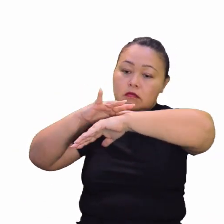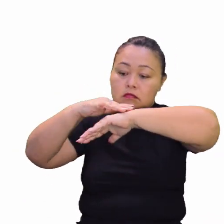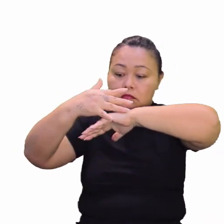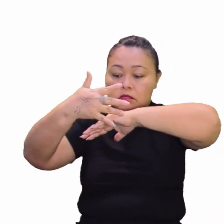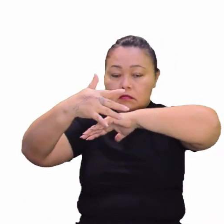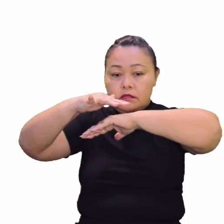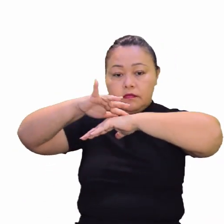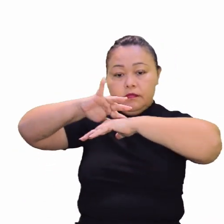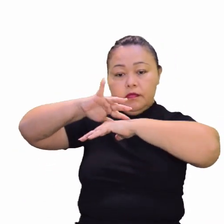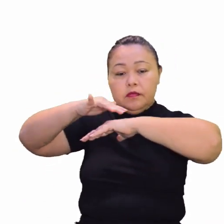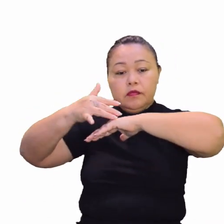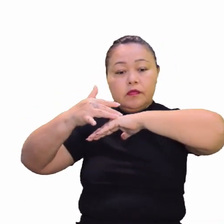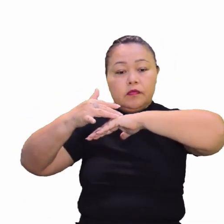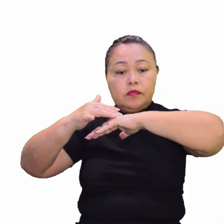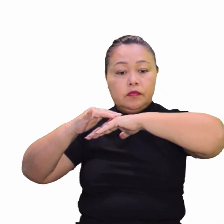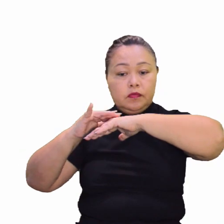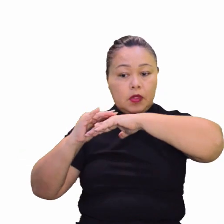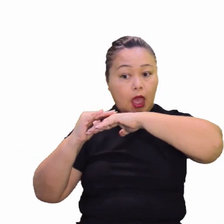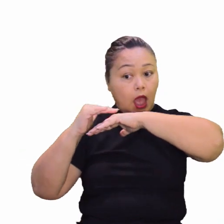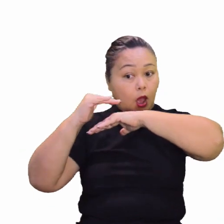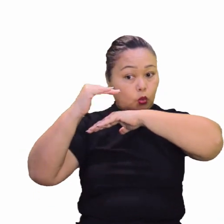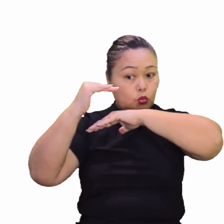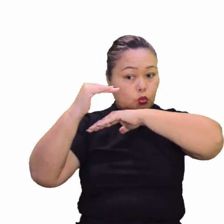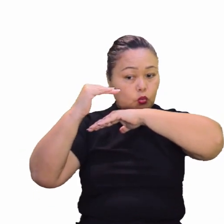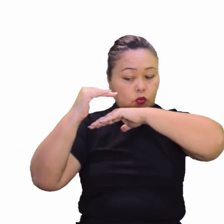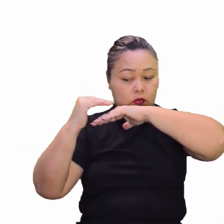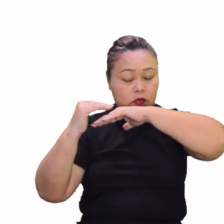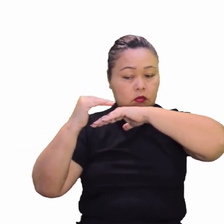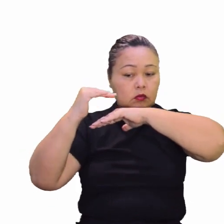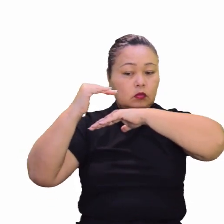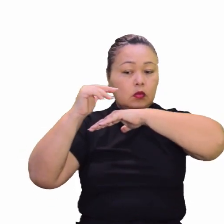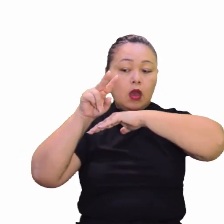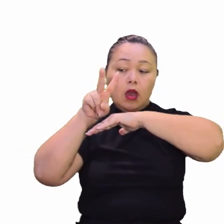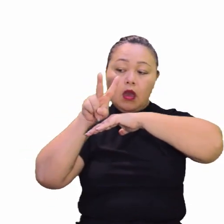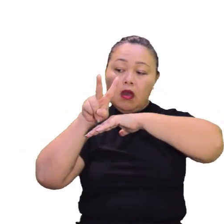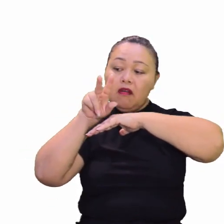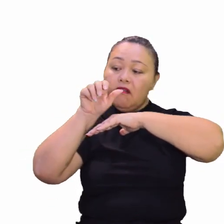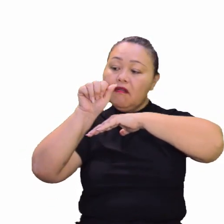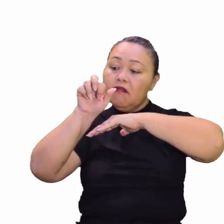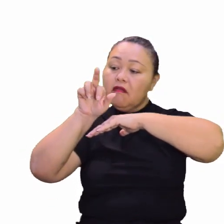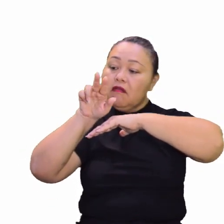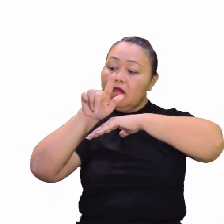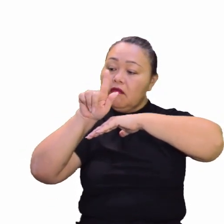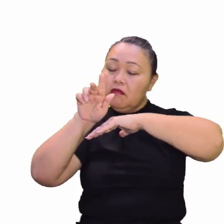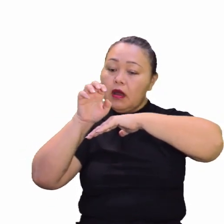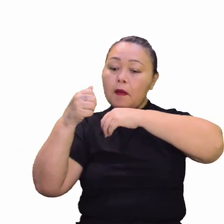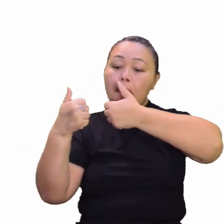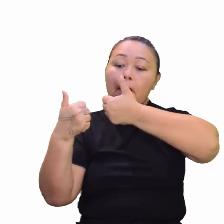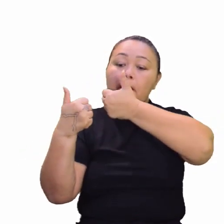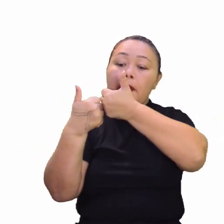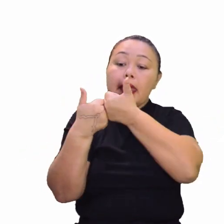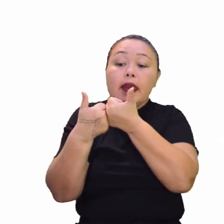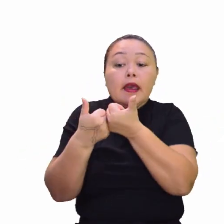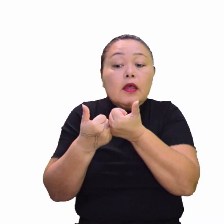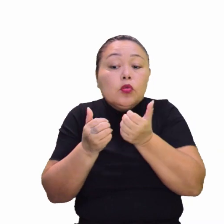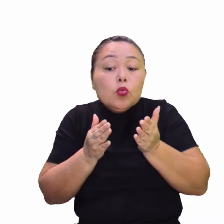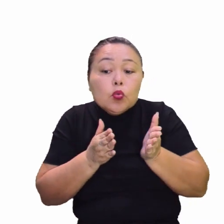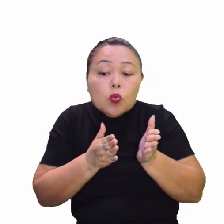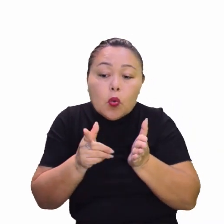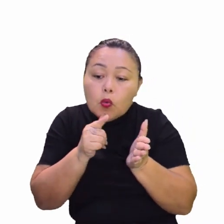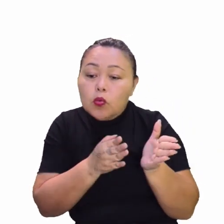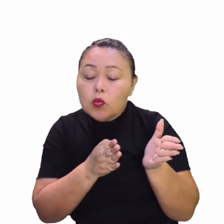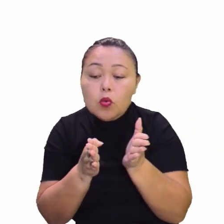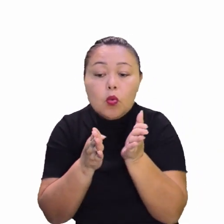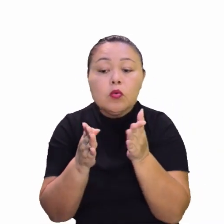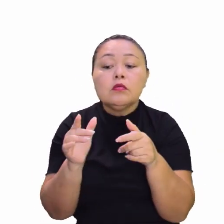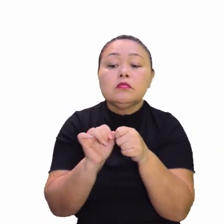em relação a igapó, está no terreno mais alto, mas é um terreno que está próximo do rio, que no